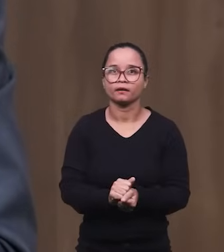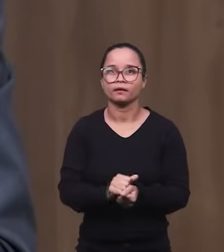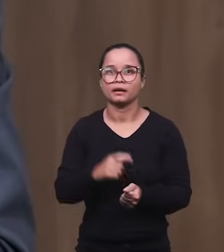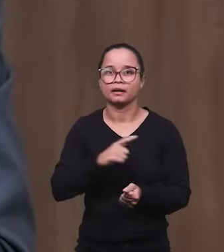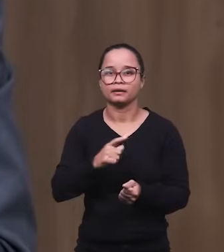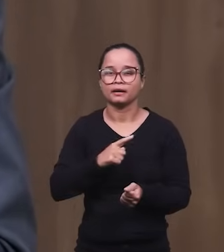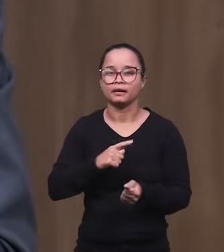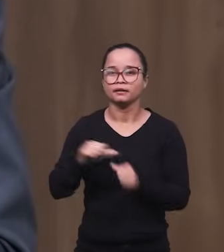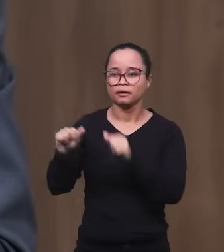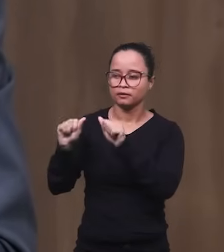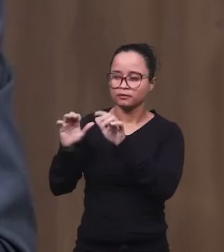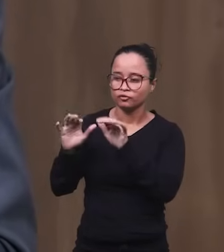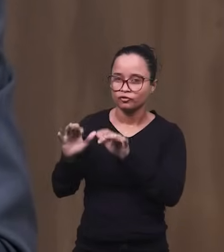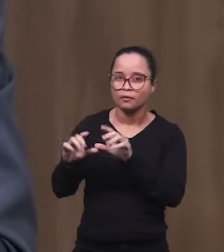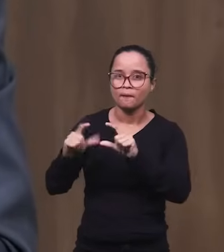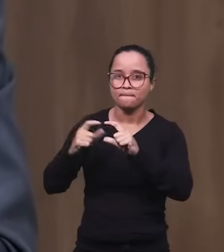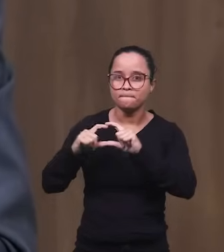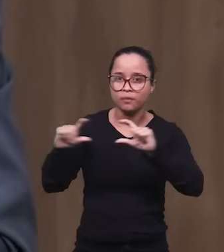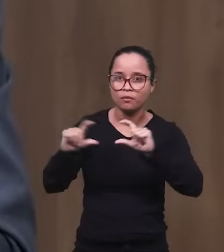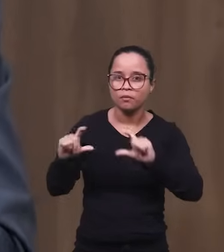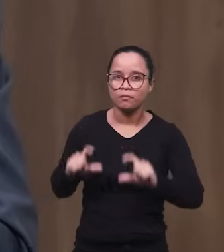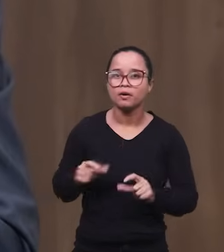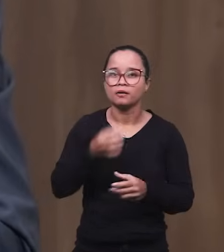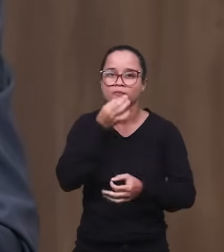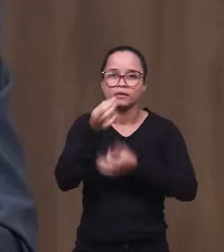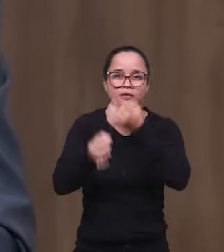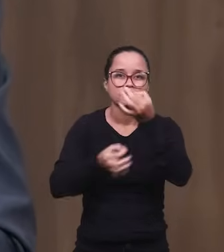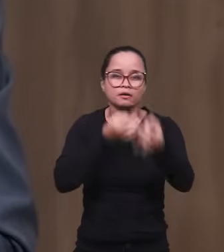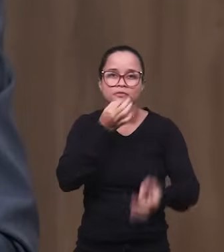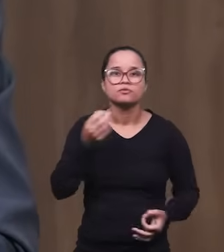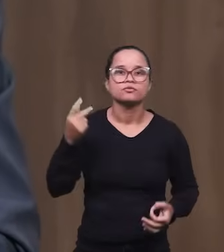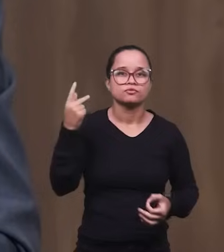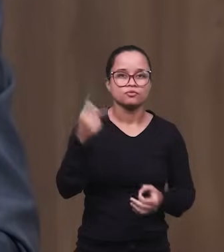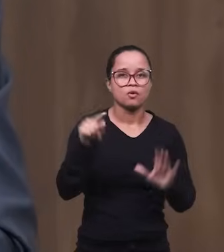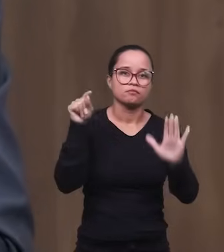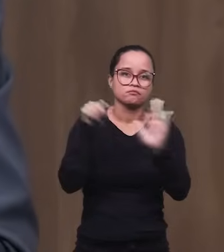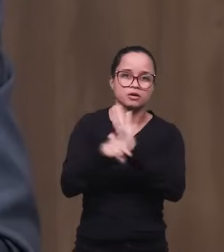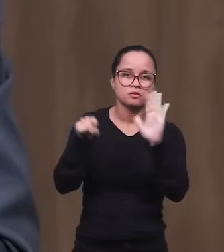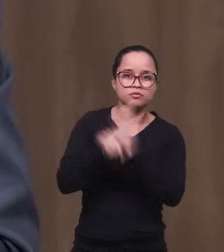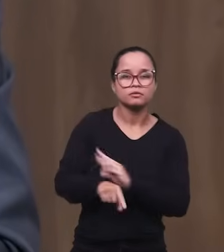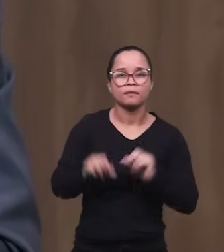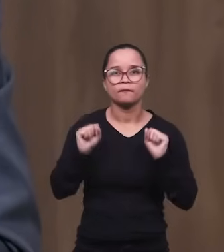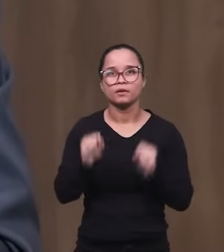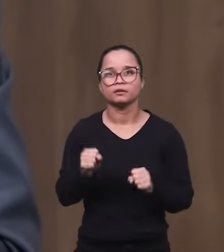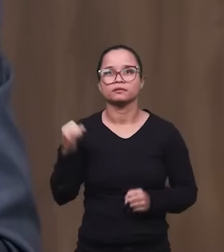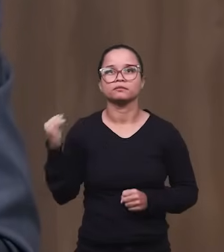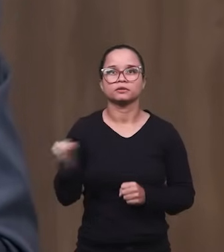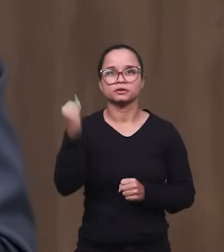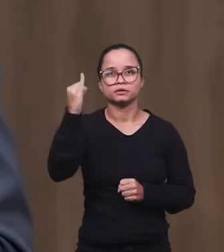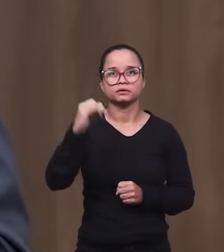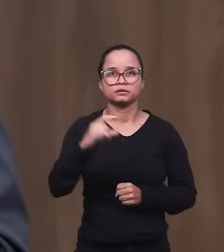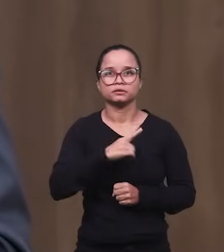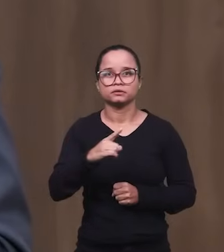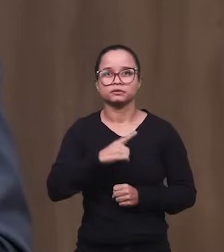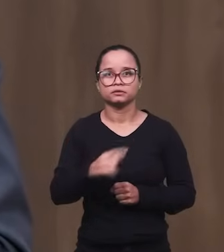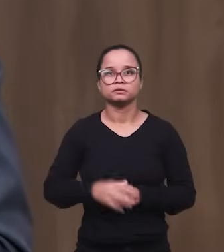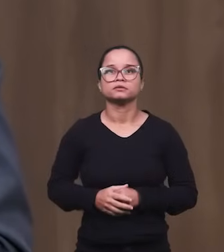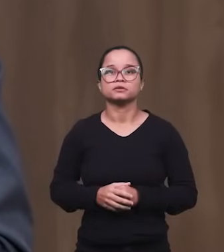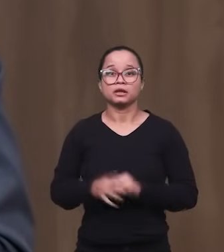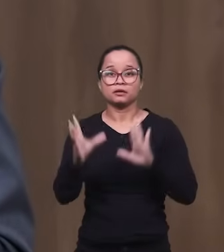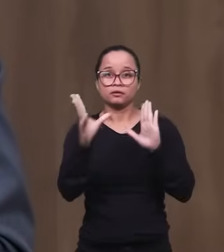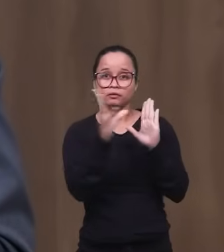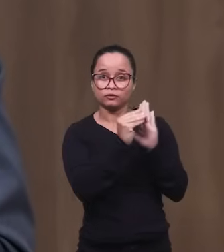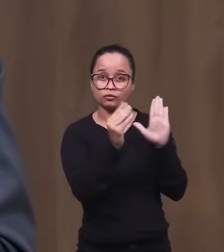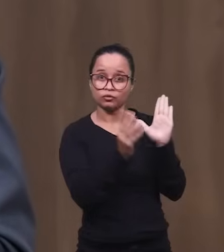tem um chat, você pode escrever a sua sugestão ou alguma pergunta. E é importante também para tornar